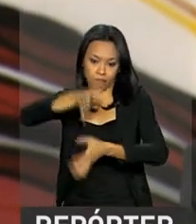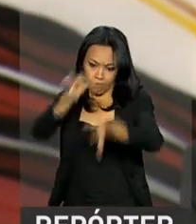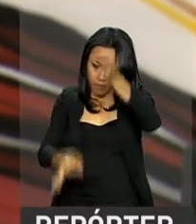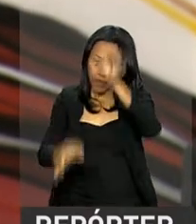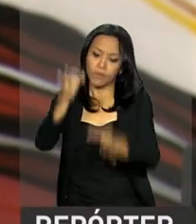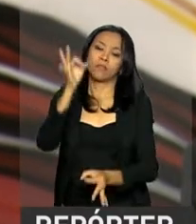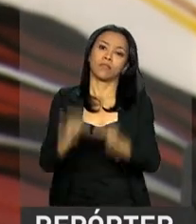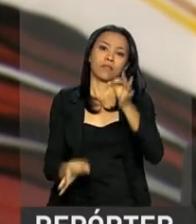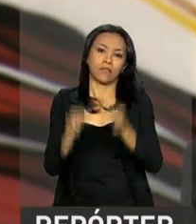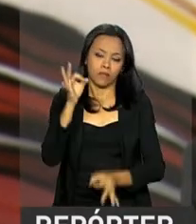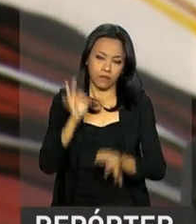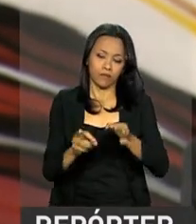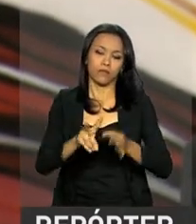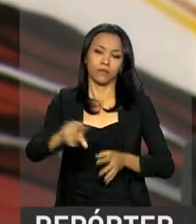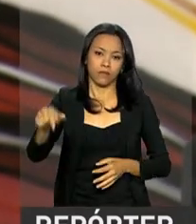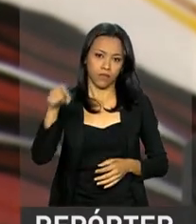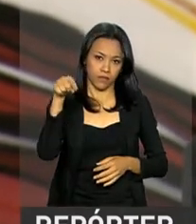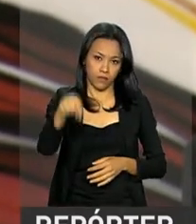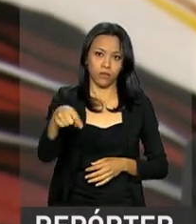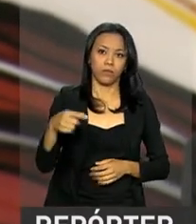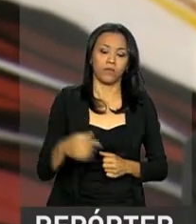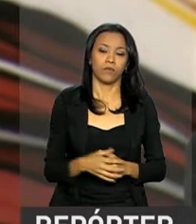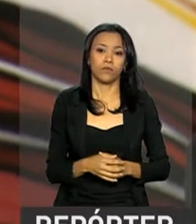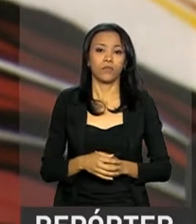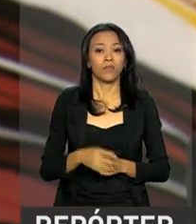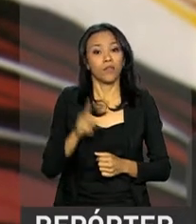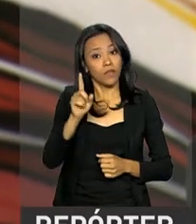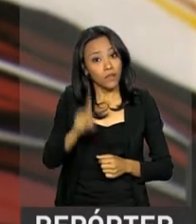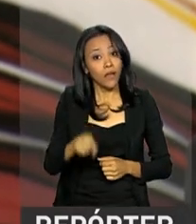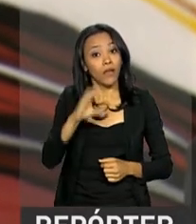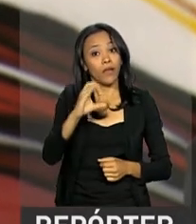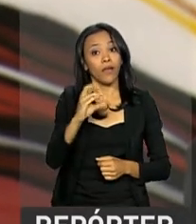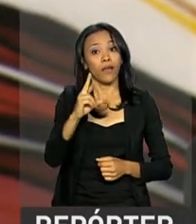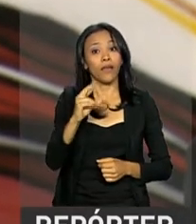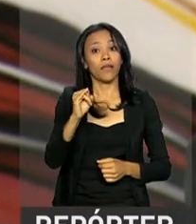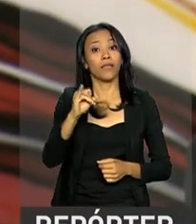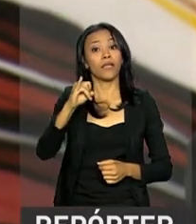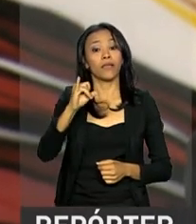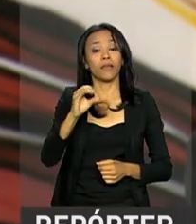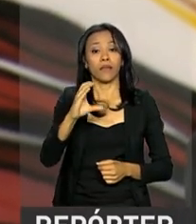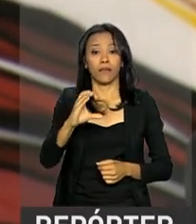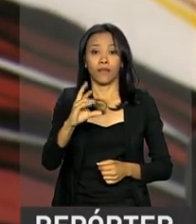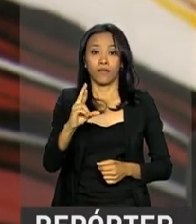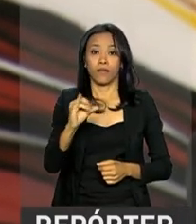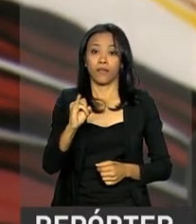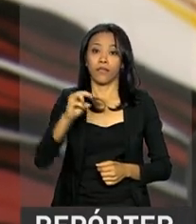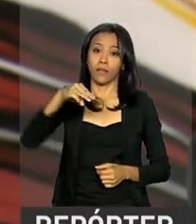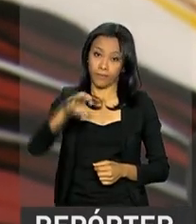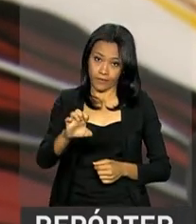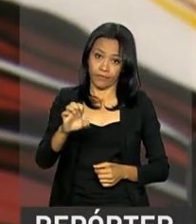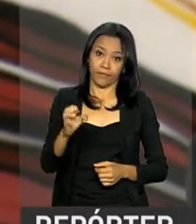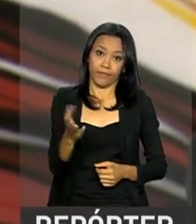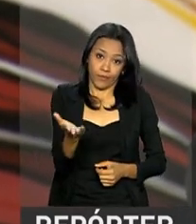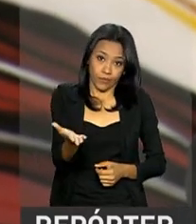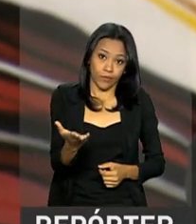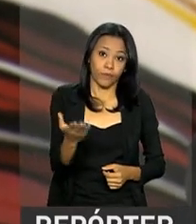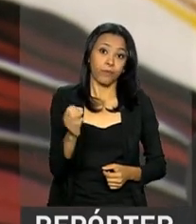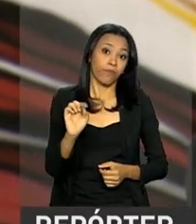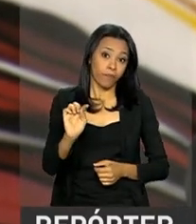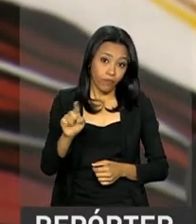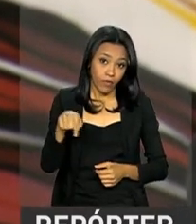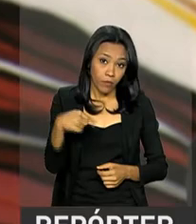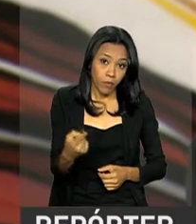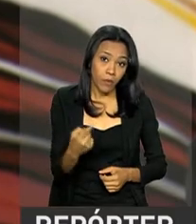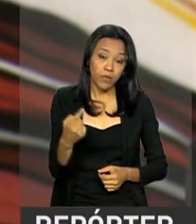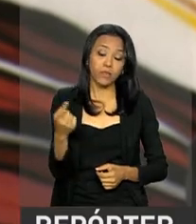ambiental da previsto e é crime hediondo essa coisa toda então a idéia é passar depois de debelado o incêndio